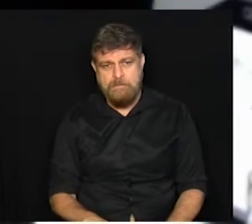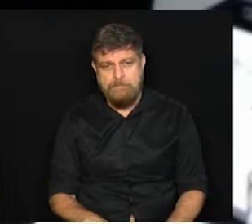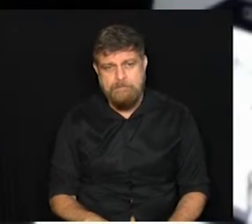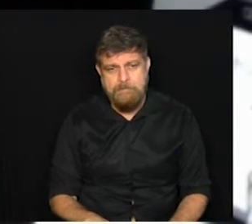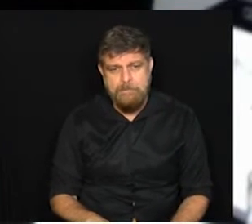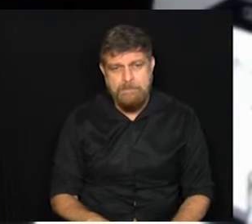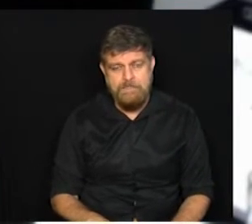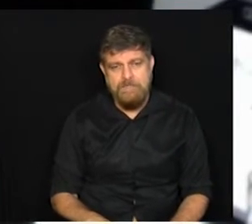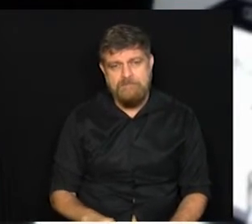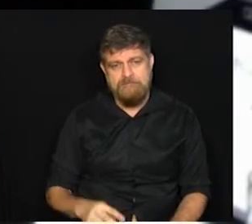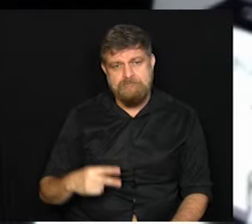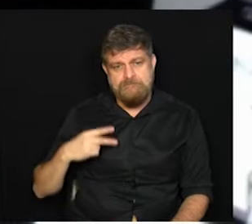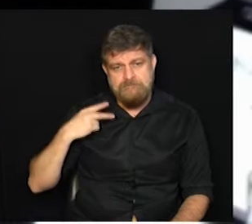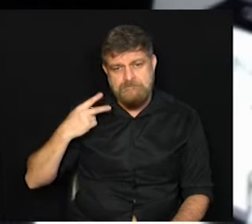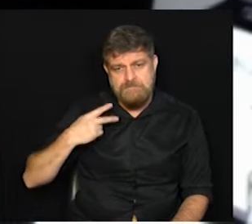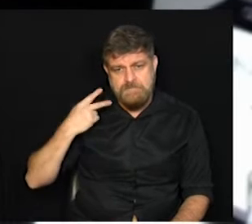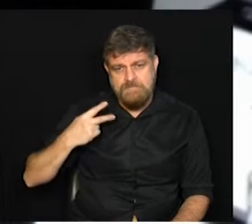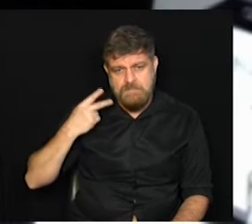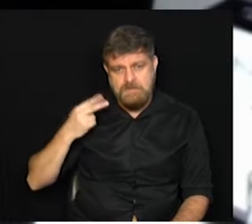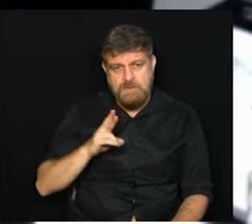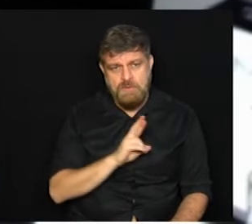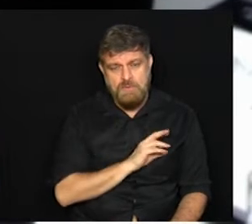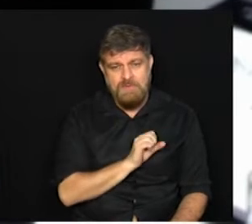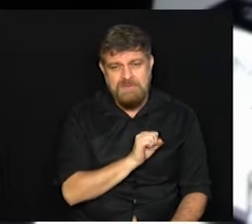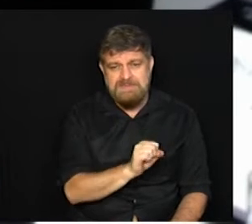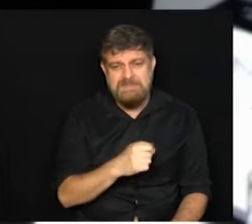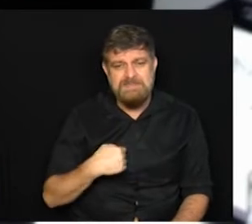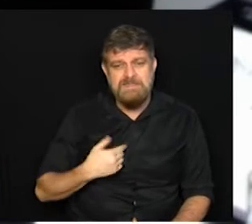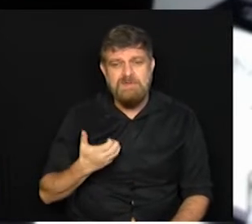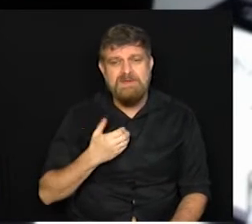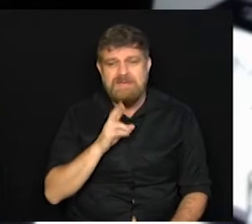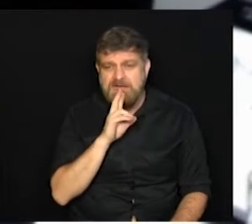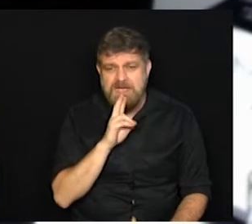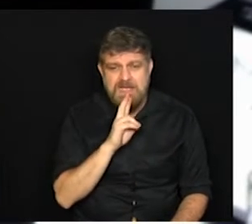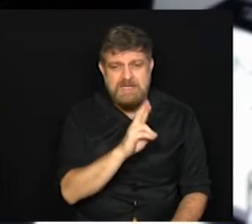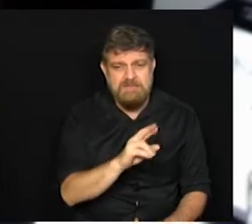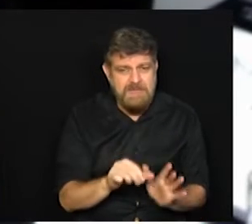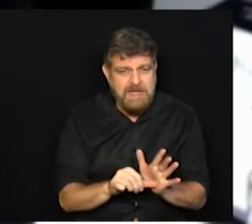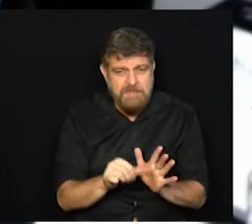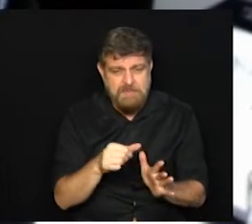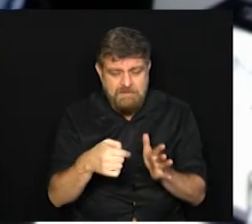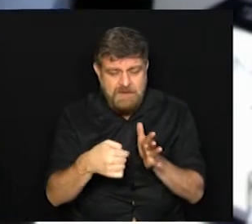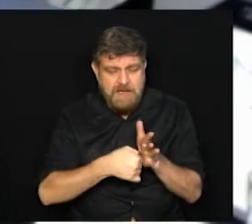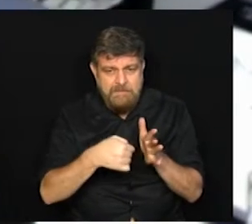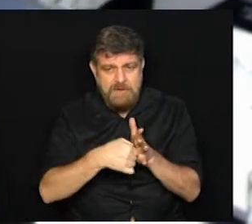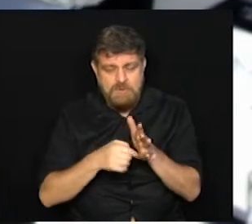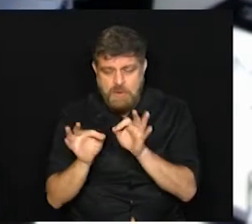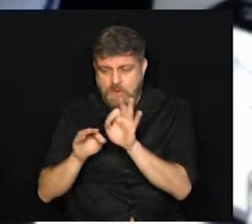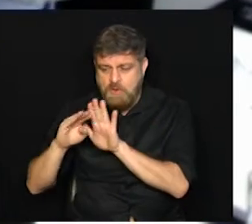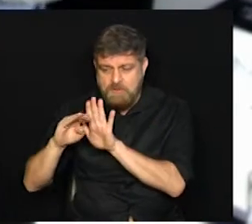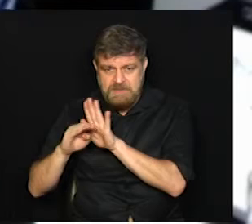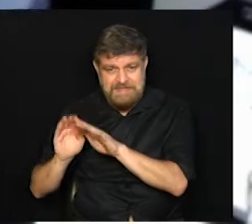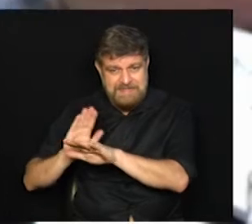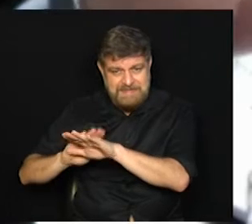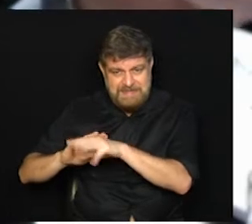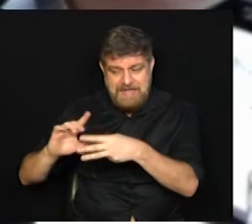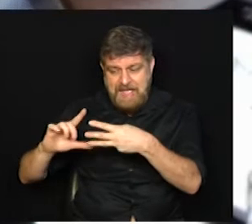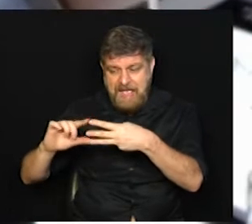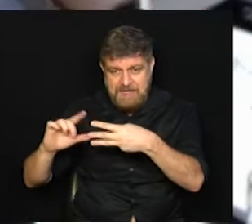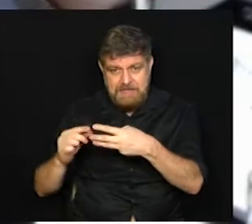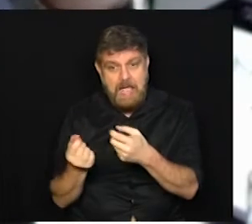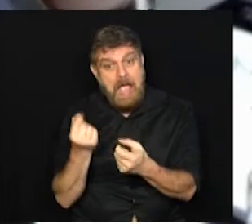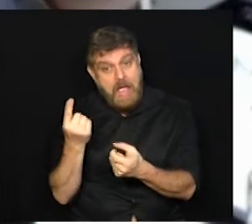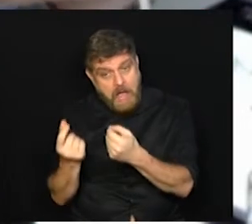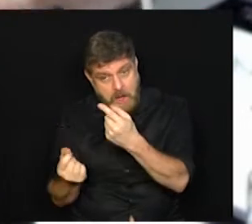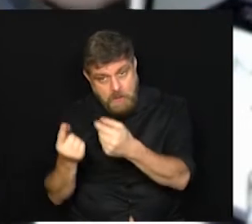Vinícius. Vereador Rossini, só respondendo a você primeiramente, você perguntou se os projetos são feitos pela INDEC. Alguns projetos são